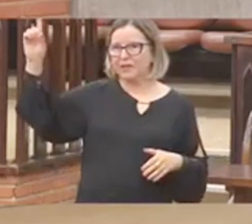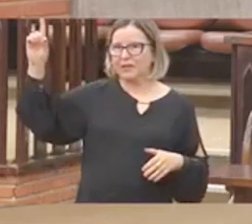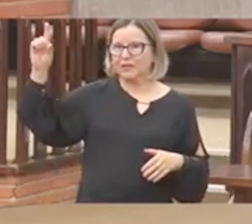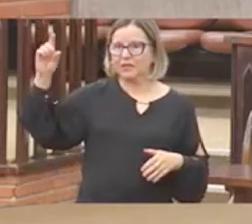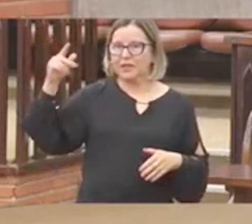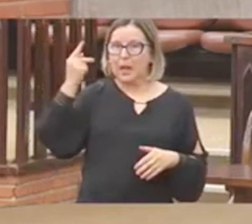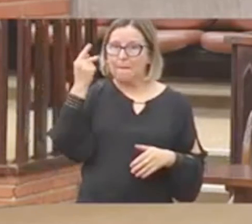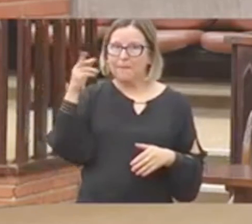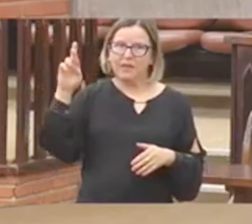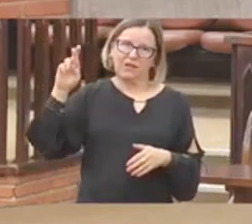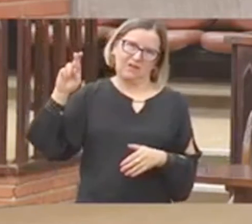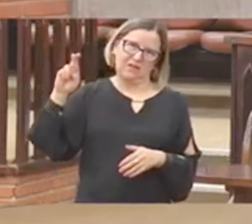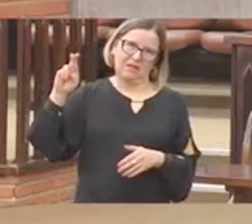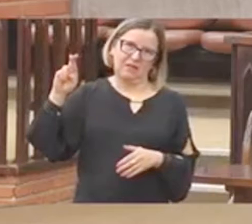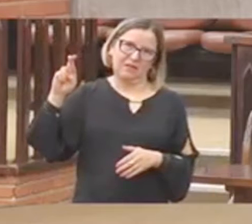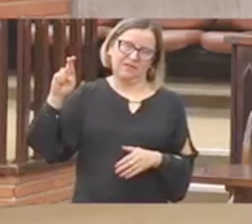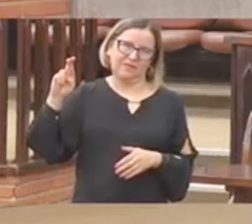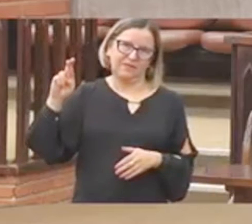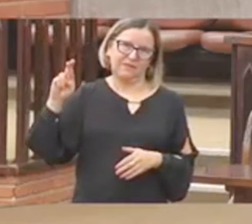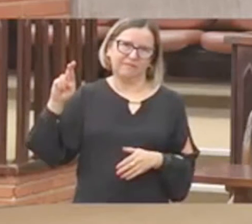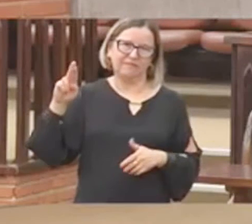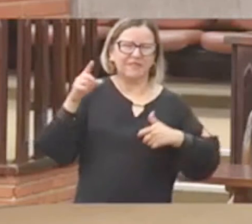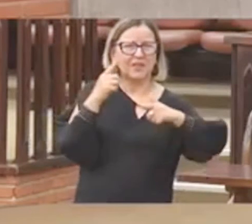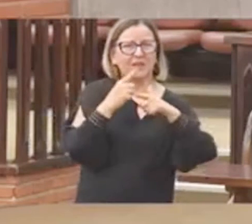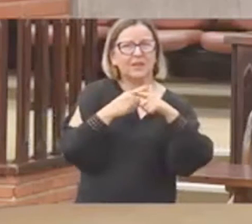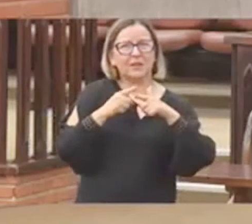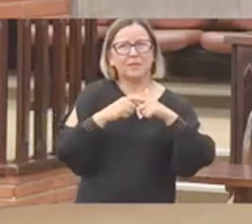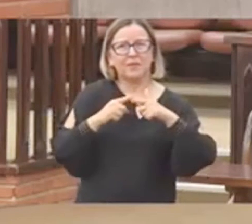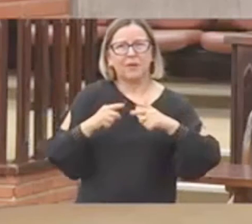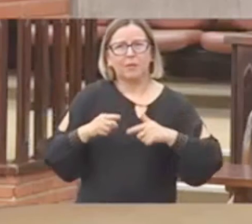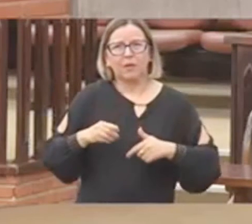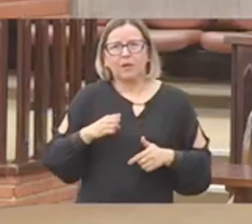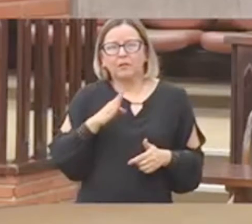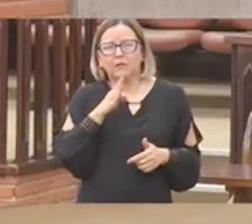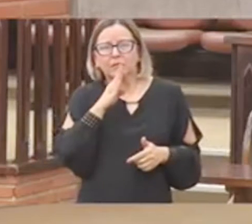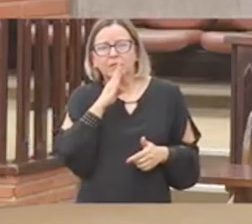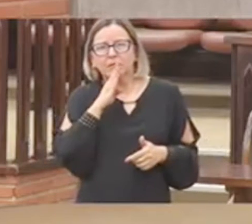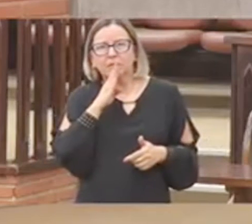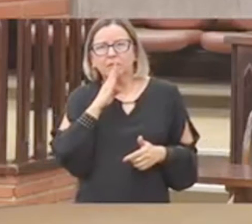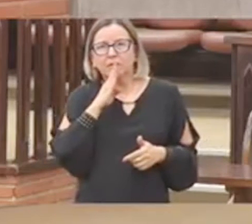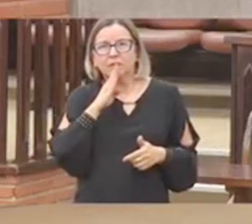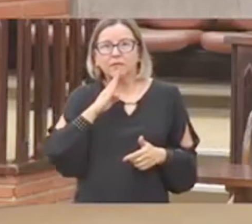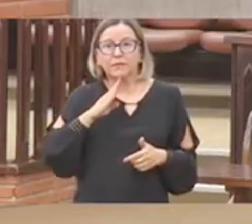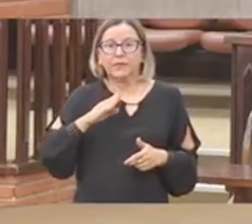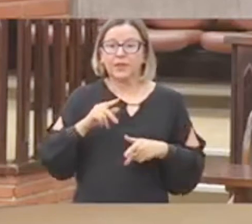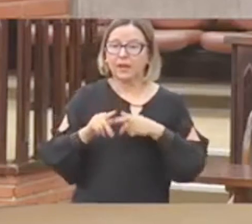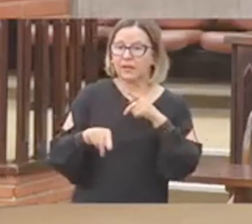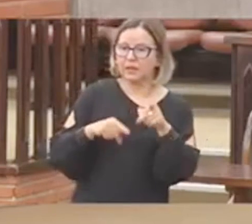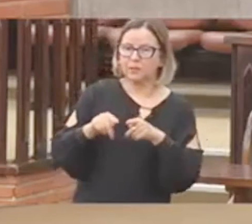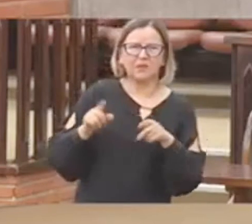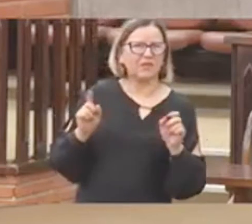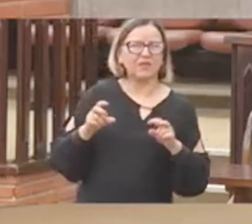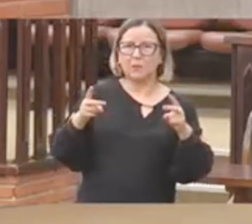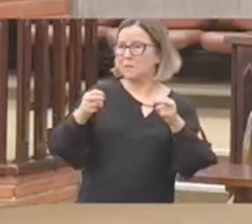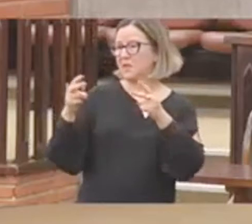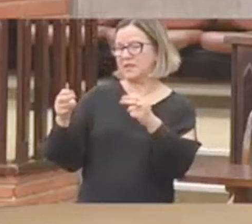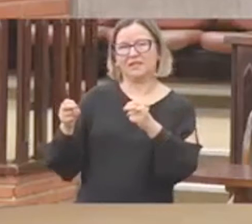pior. É uma tragédia silenciosa, onde as pessoas não